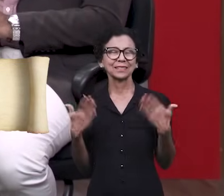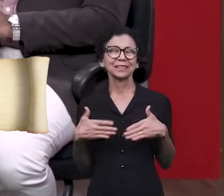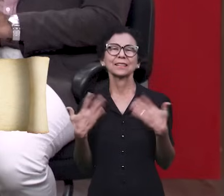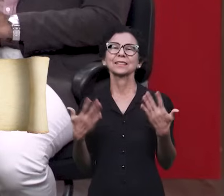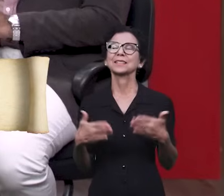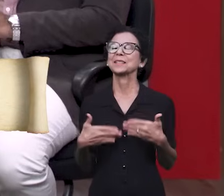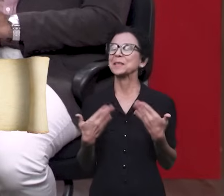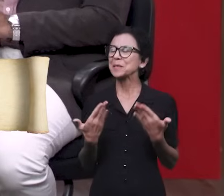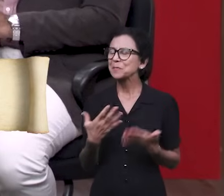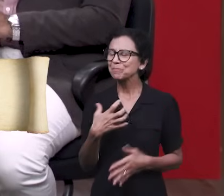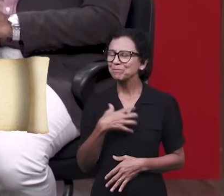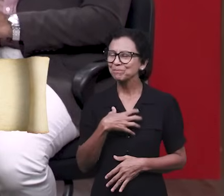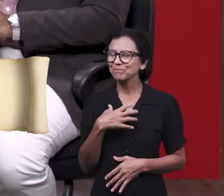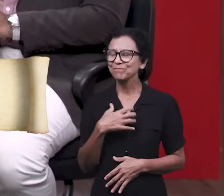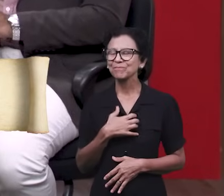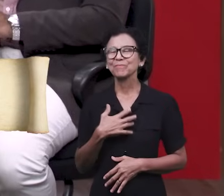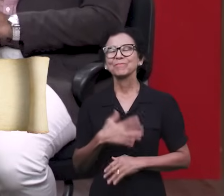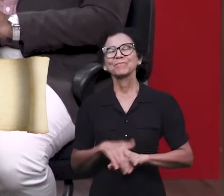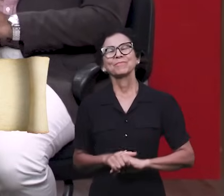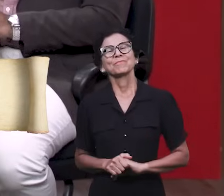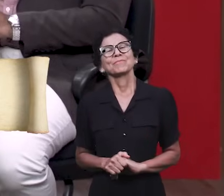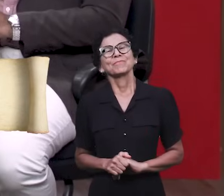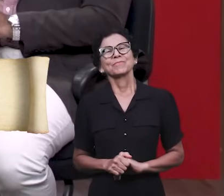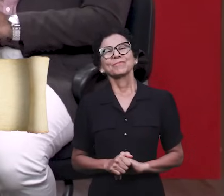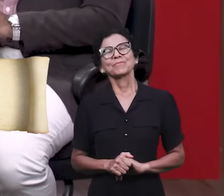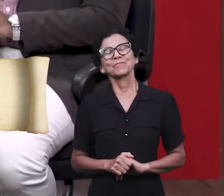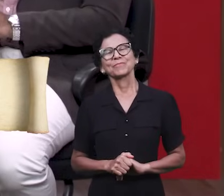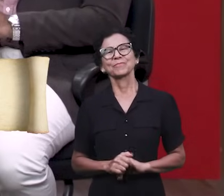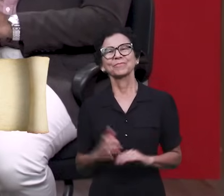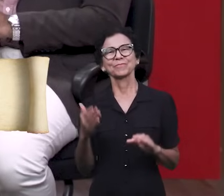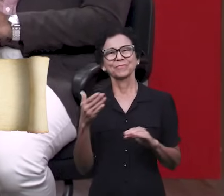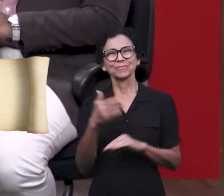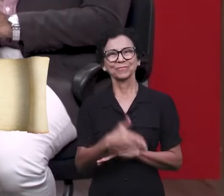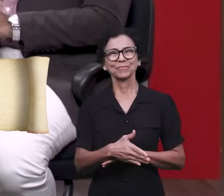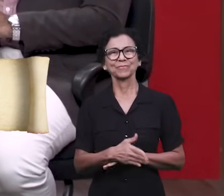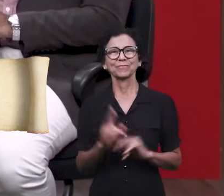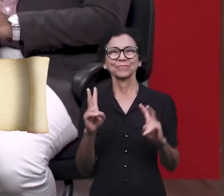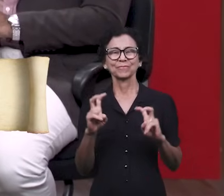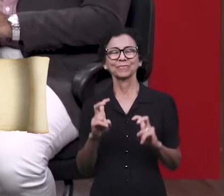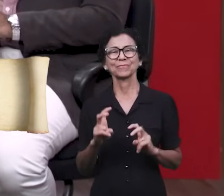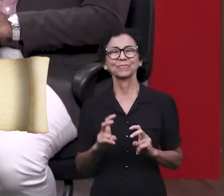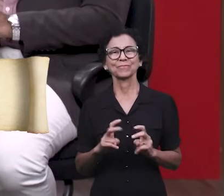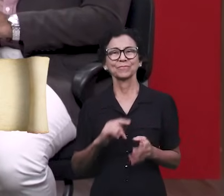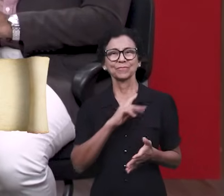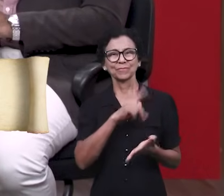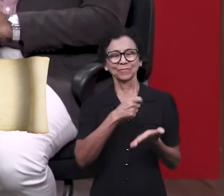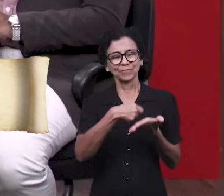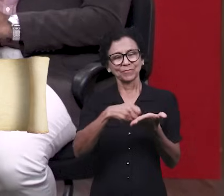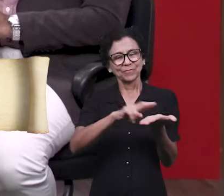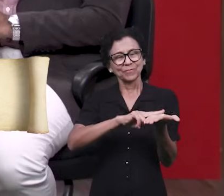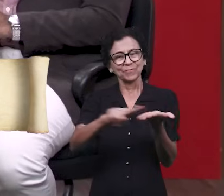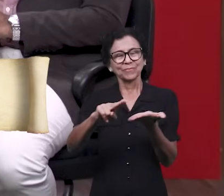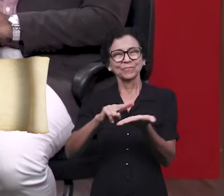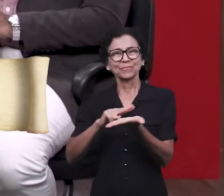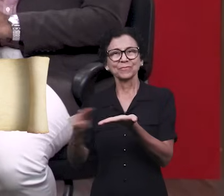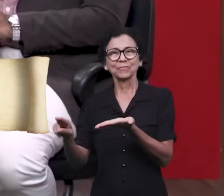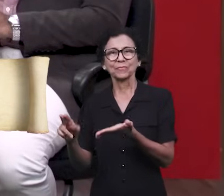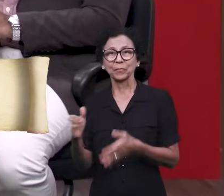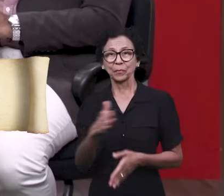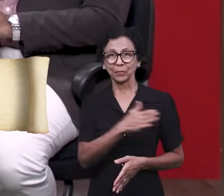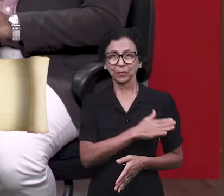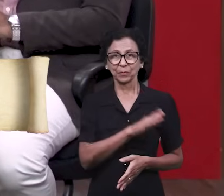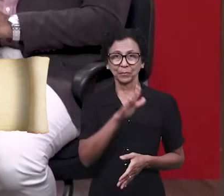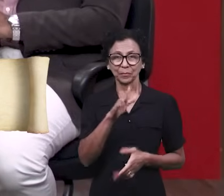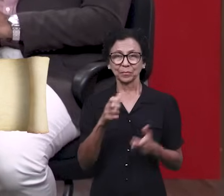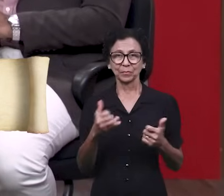que vamos entrar nesse assunto das cartas de Paulo. E até vou fazer uma menção aqui. A história